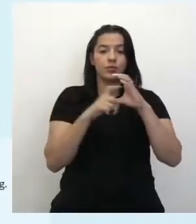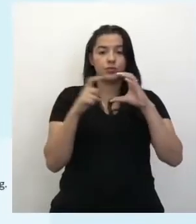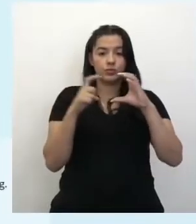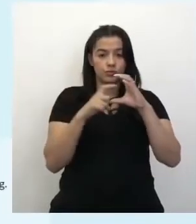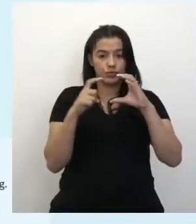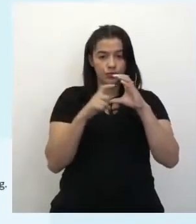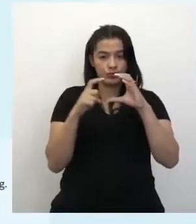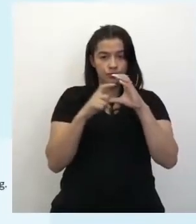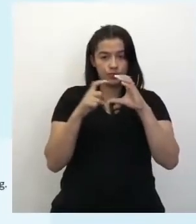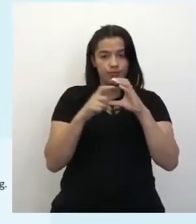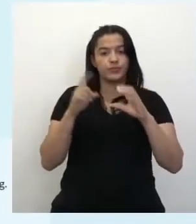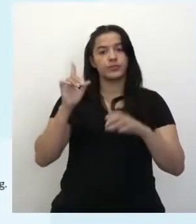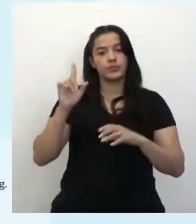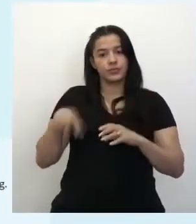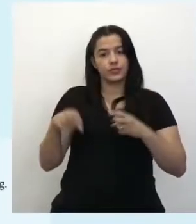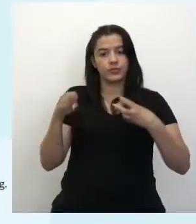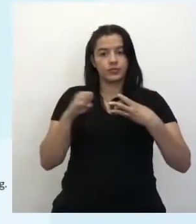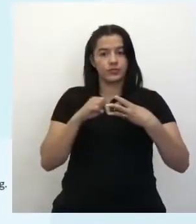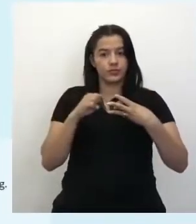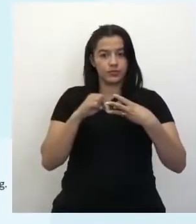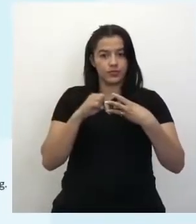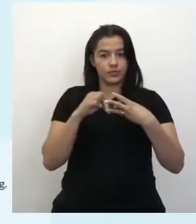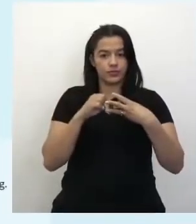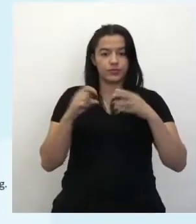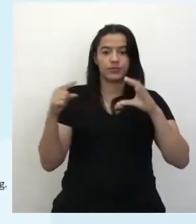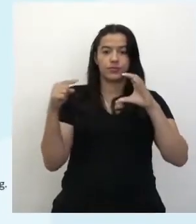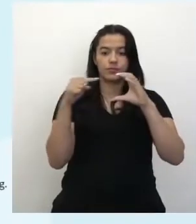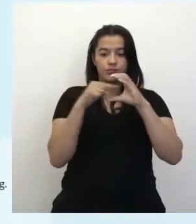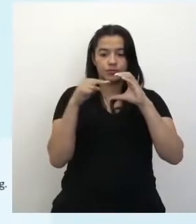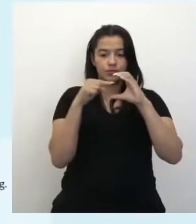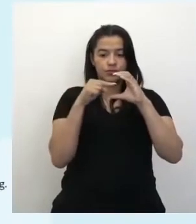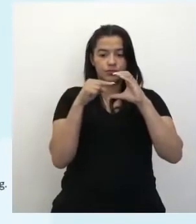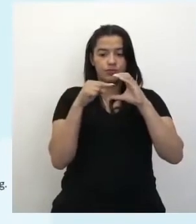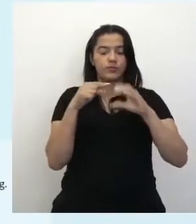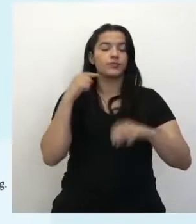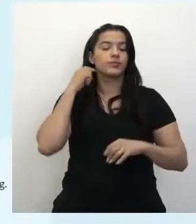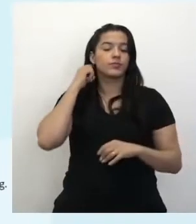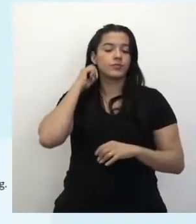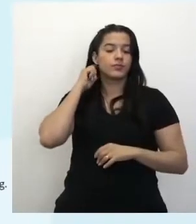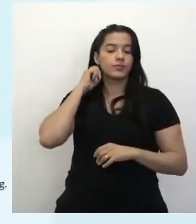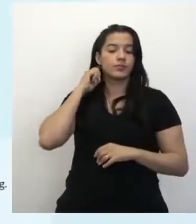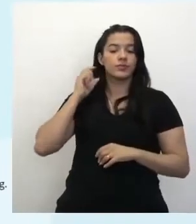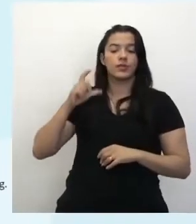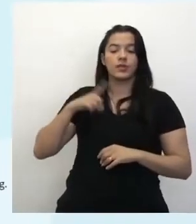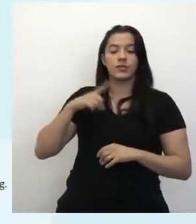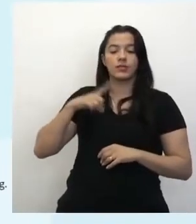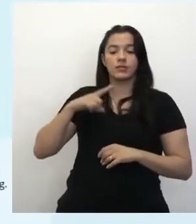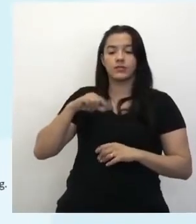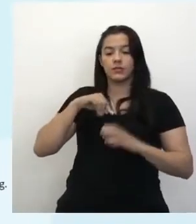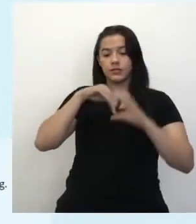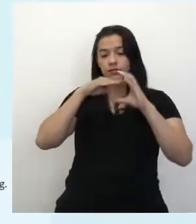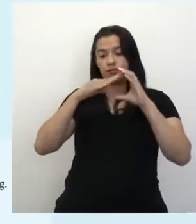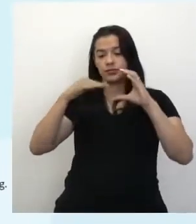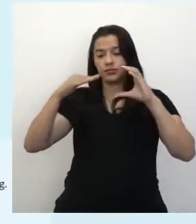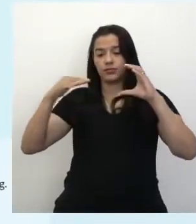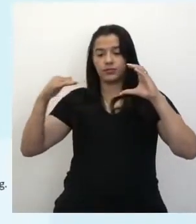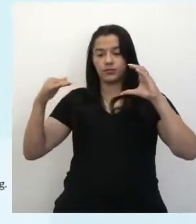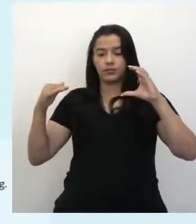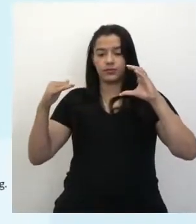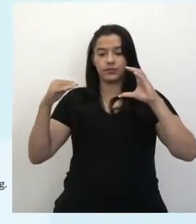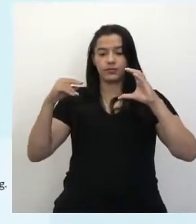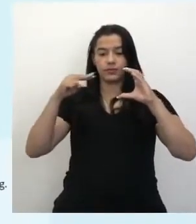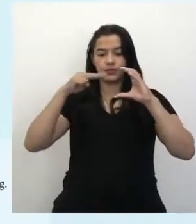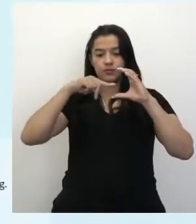ela é uma célula eucarionte. Então você tem o núcleo aqui, ó, tá? E aí você tem as ramificações,